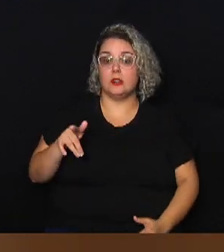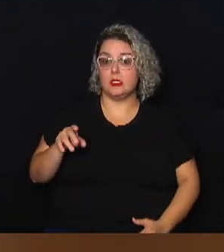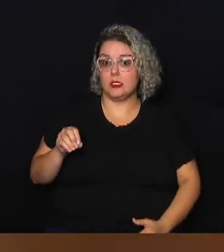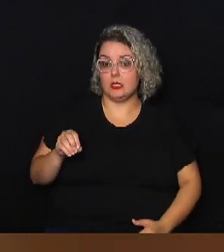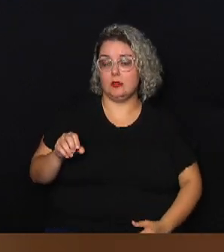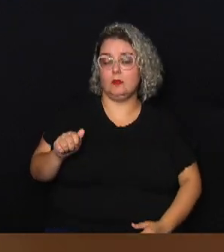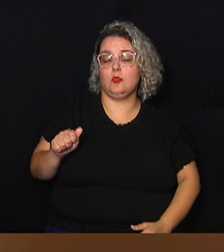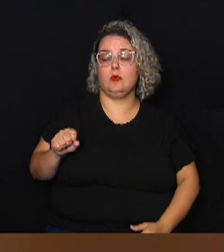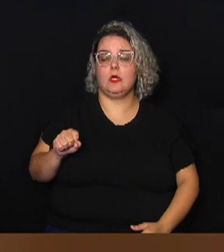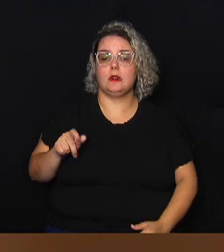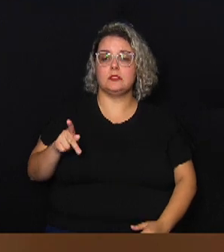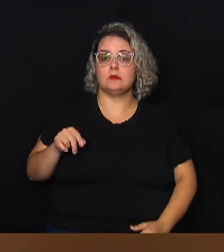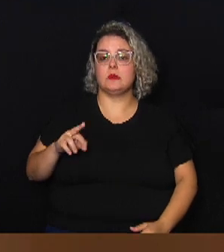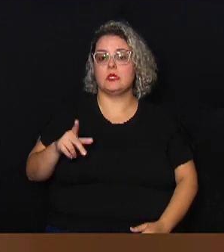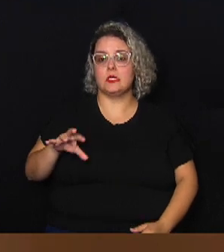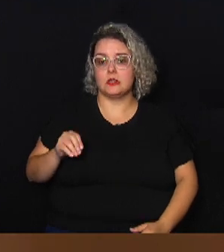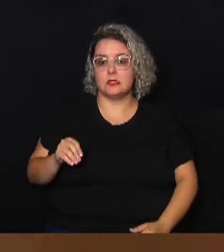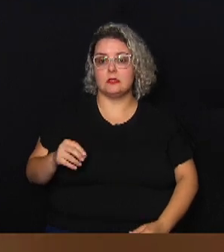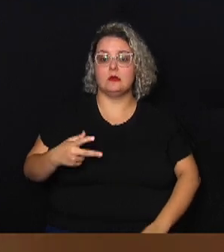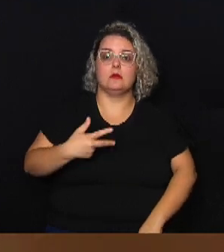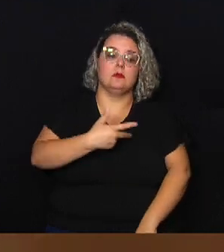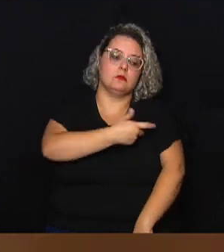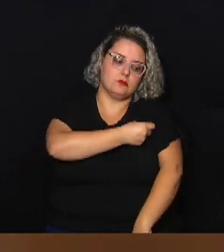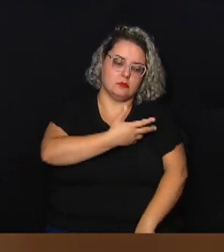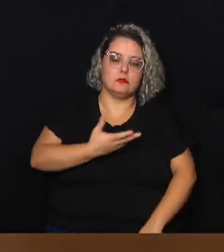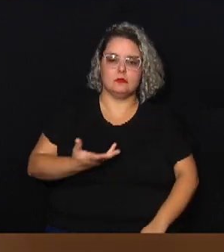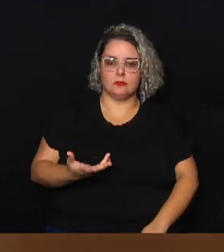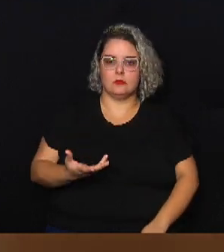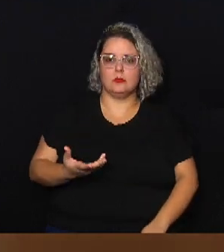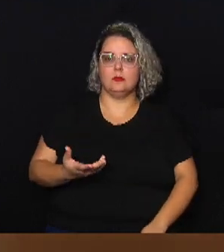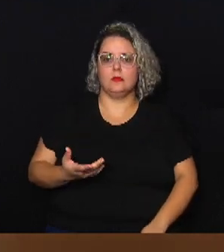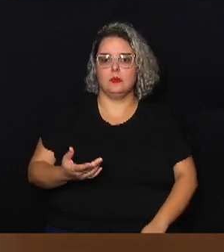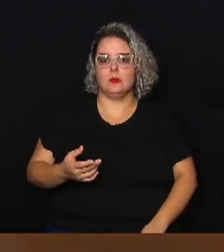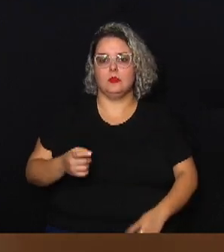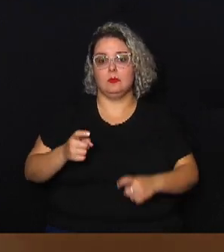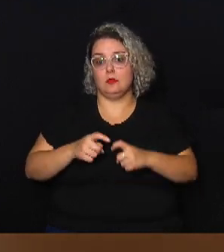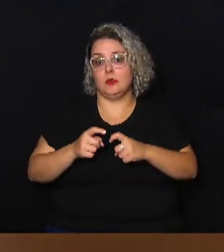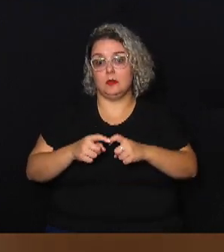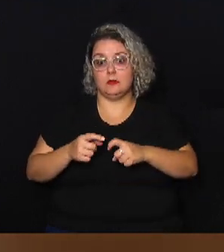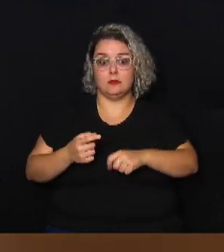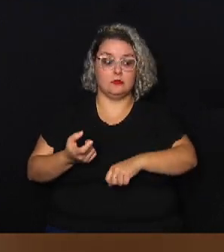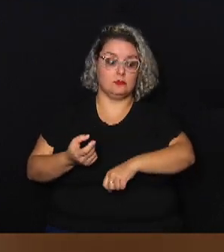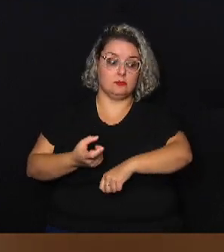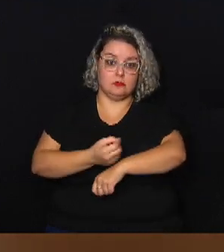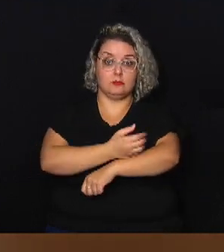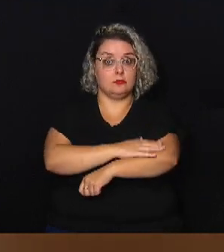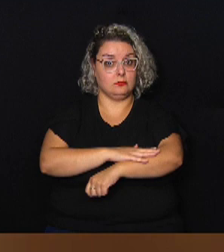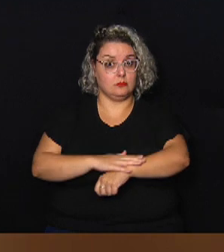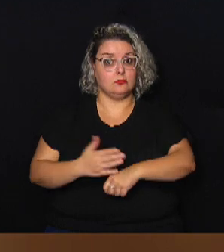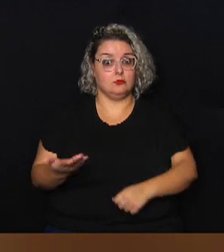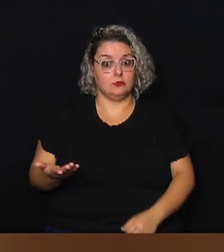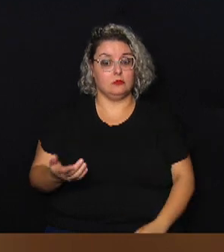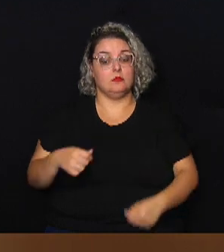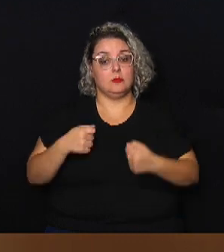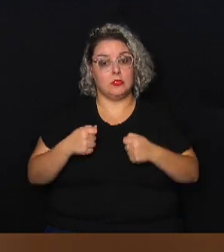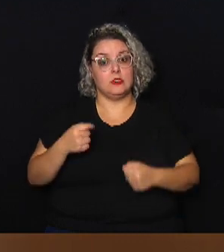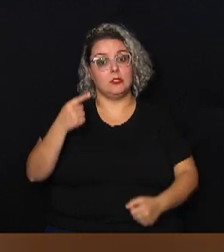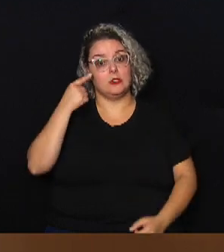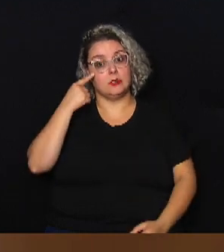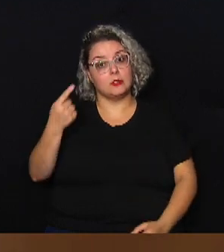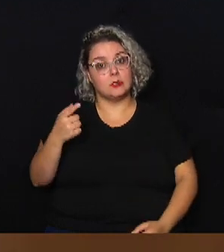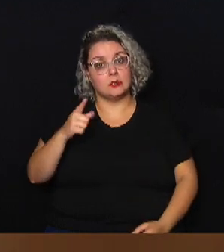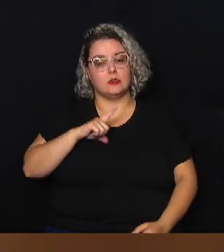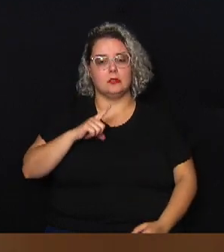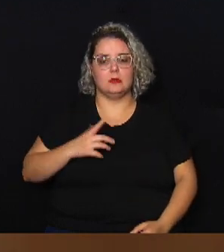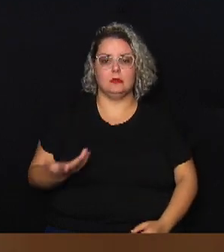uma solução anestésica foi descrita por um dermatologista. Então, a gente também tem que ter um bom senso e a